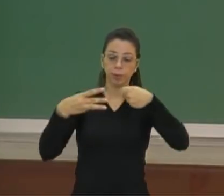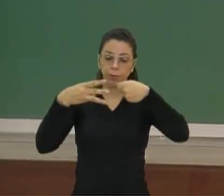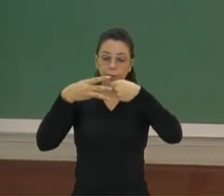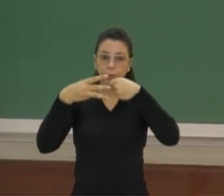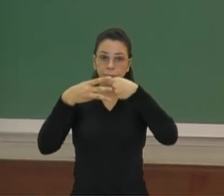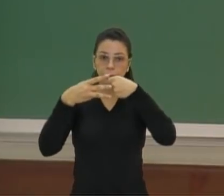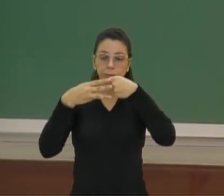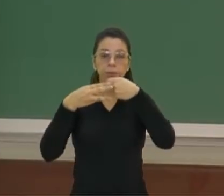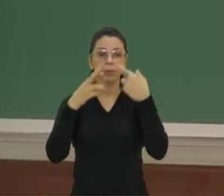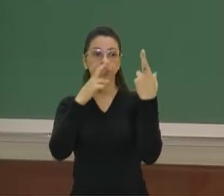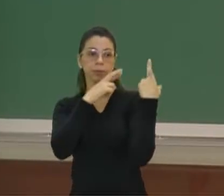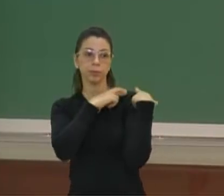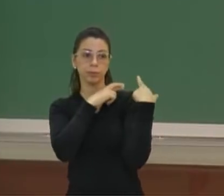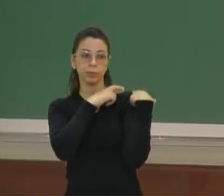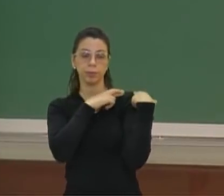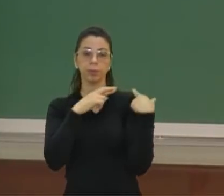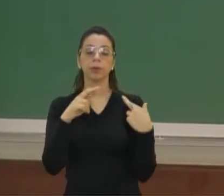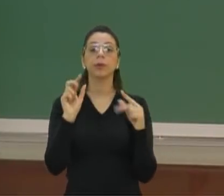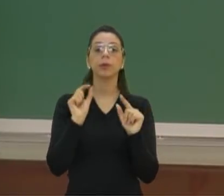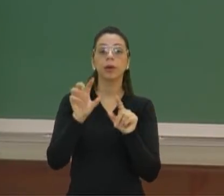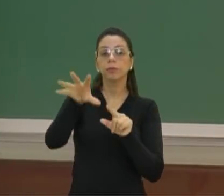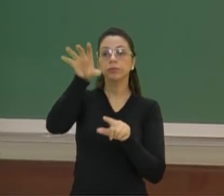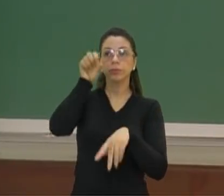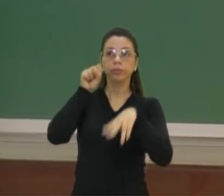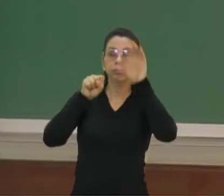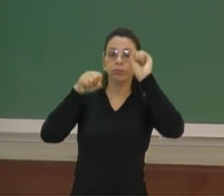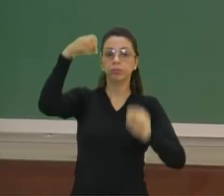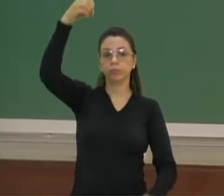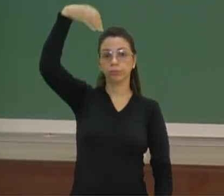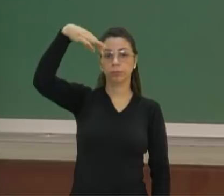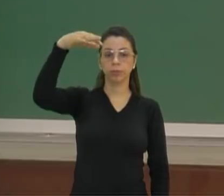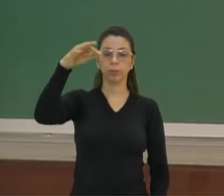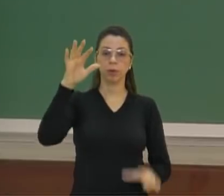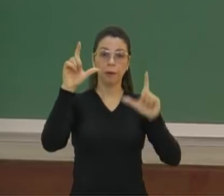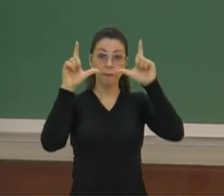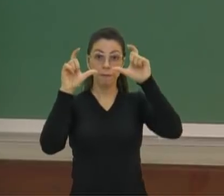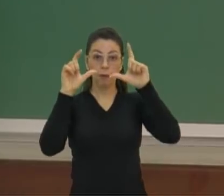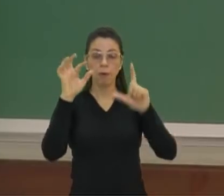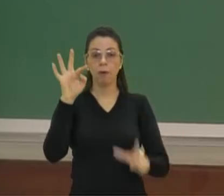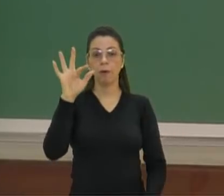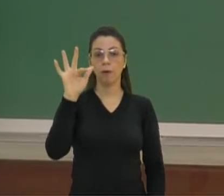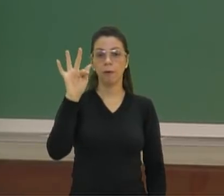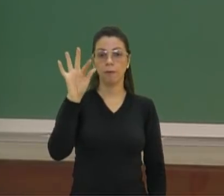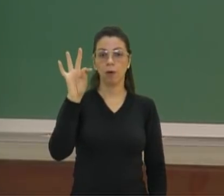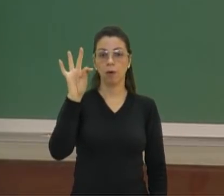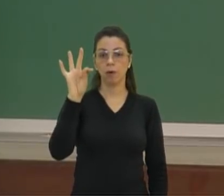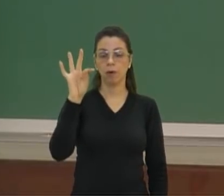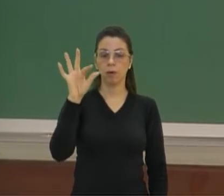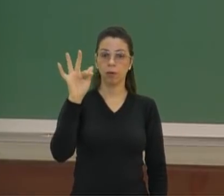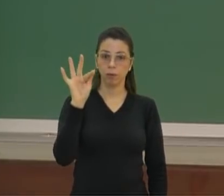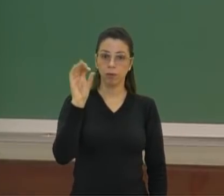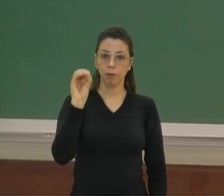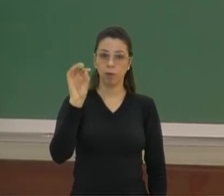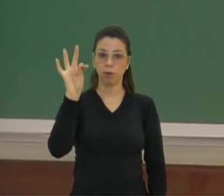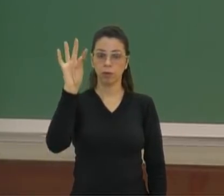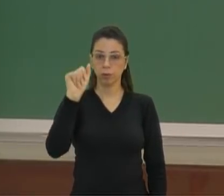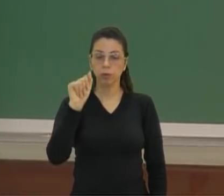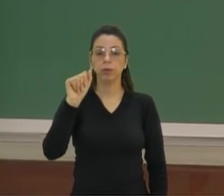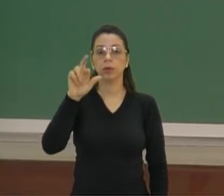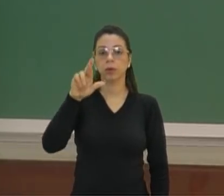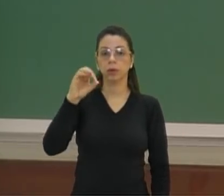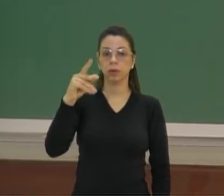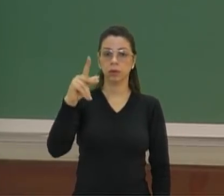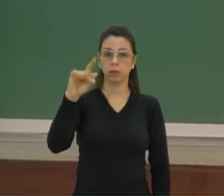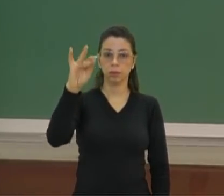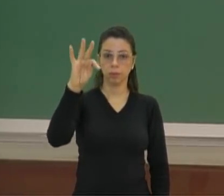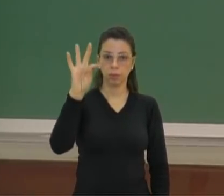células responsáveis por capturar a luz, os fotorreceptores. Então olha a imagem que eu trago para vocês. É